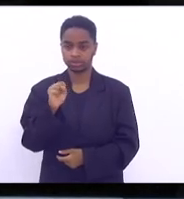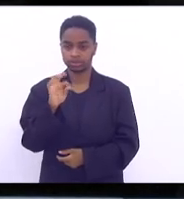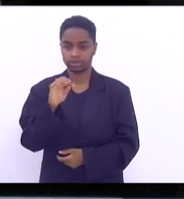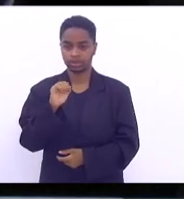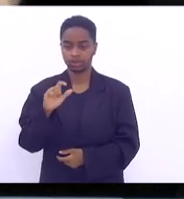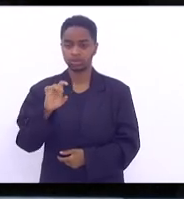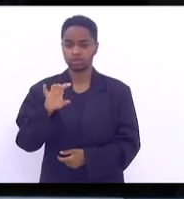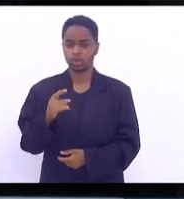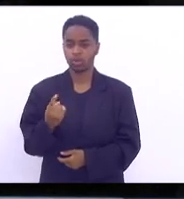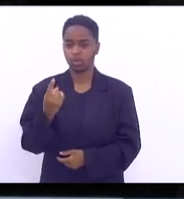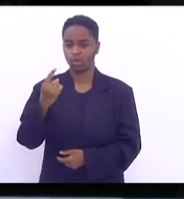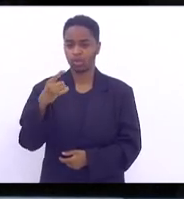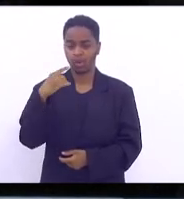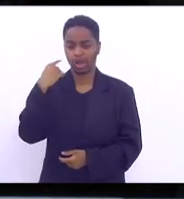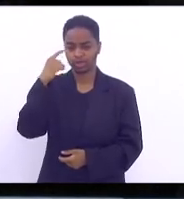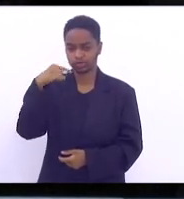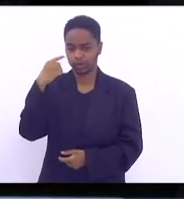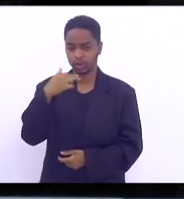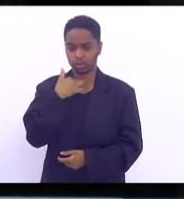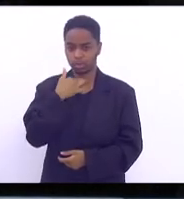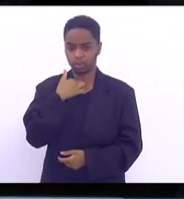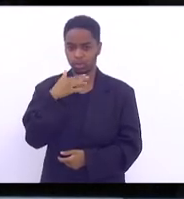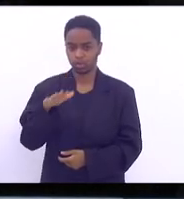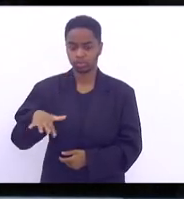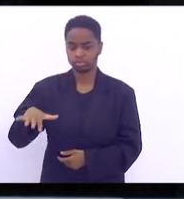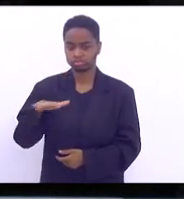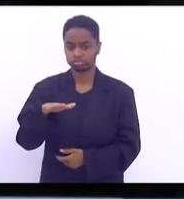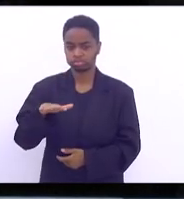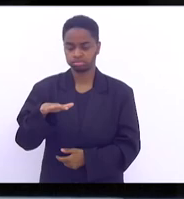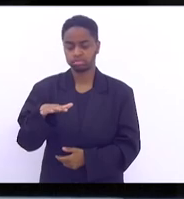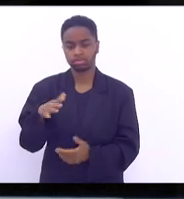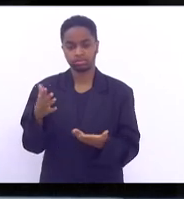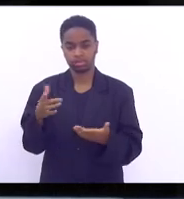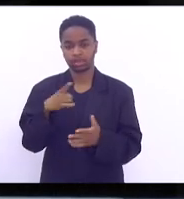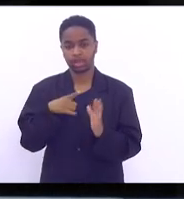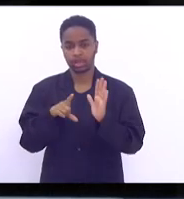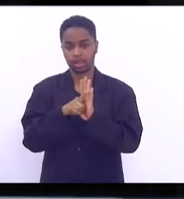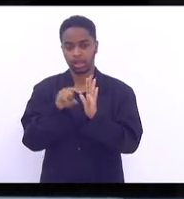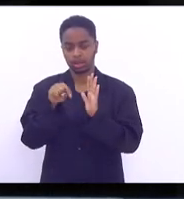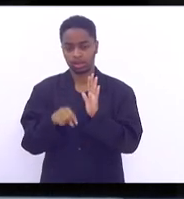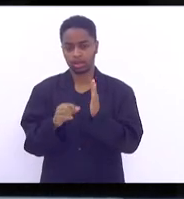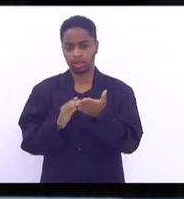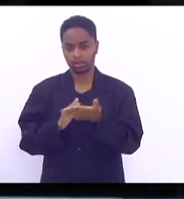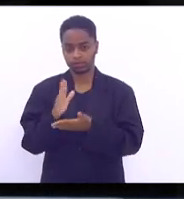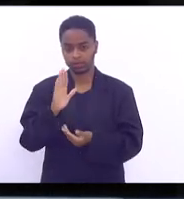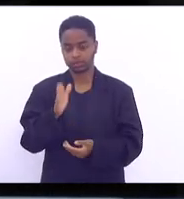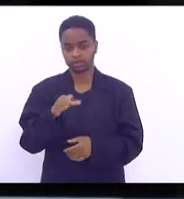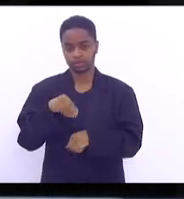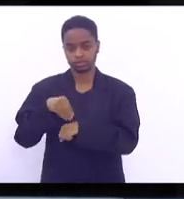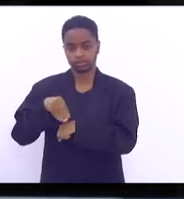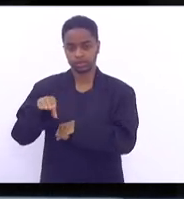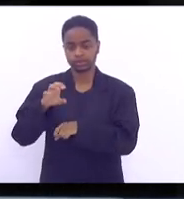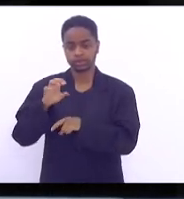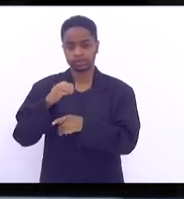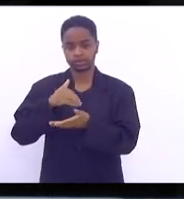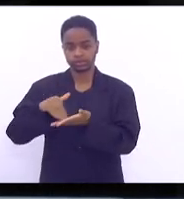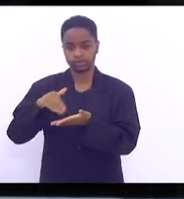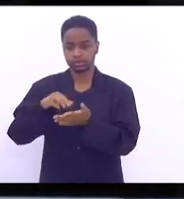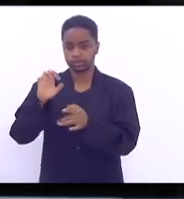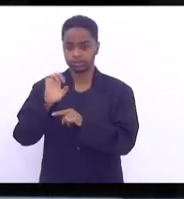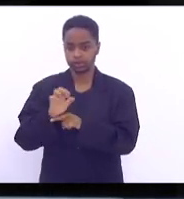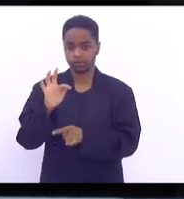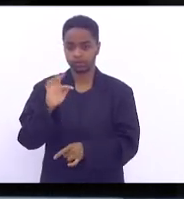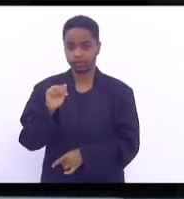para o escritório como um todo, etc., etc. Existe uma lei aprovada para essa casa, mensagem da Secretaria de Estado de